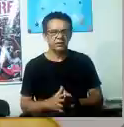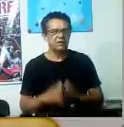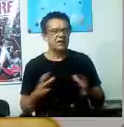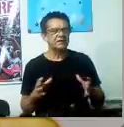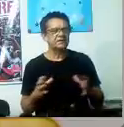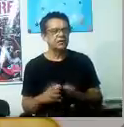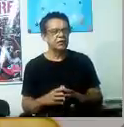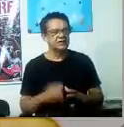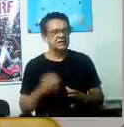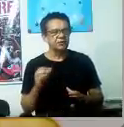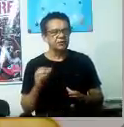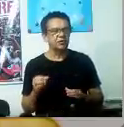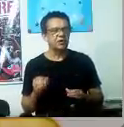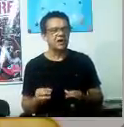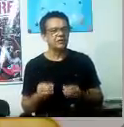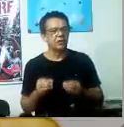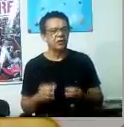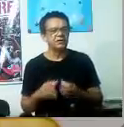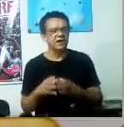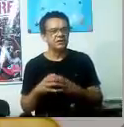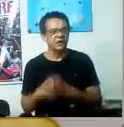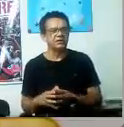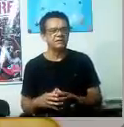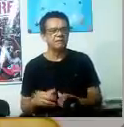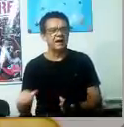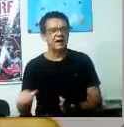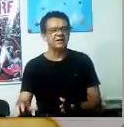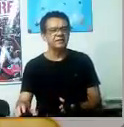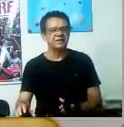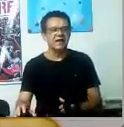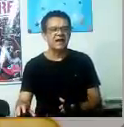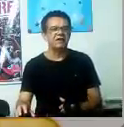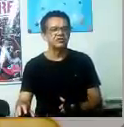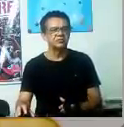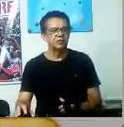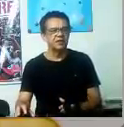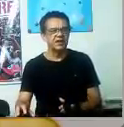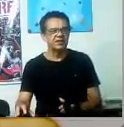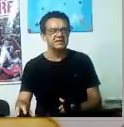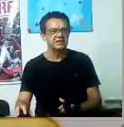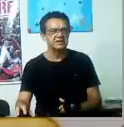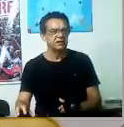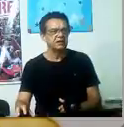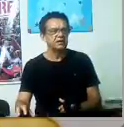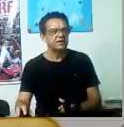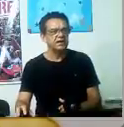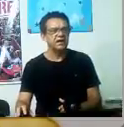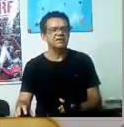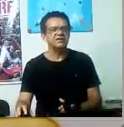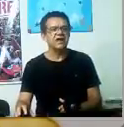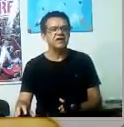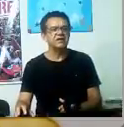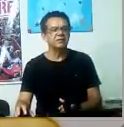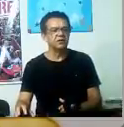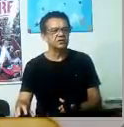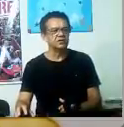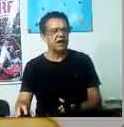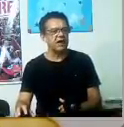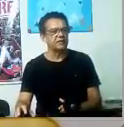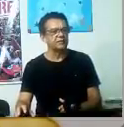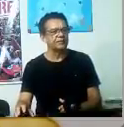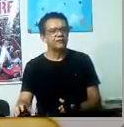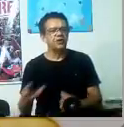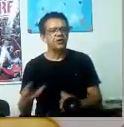O mandato de segurança protocolado ontem à noite para limitar os poderes de Jair